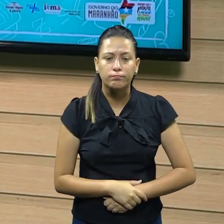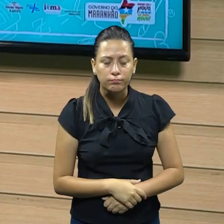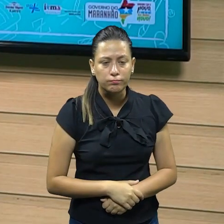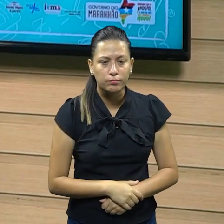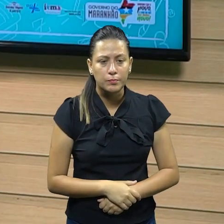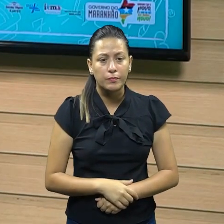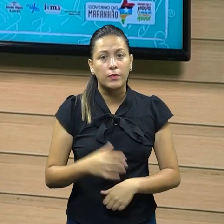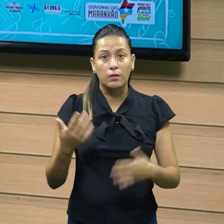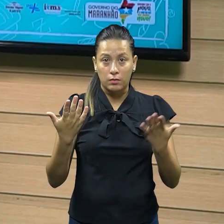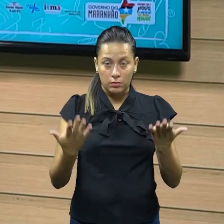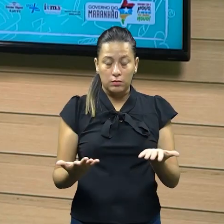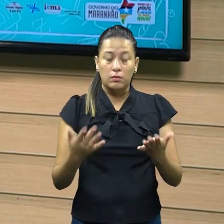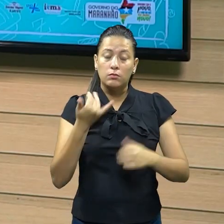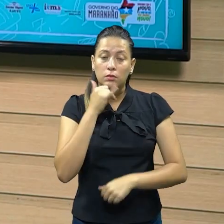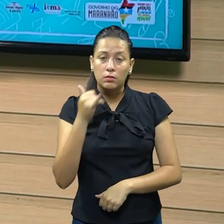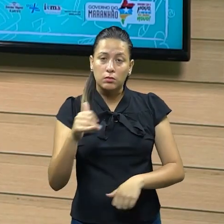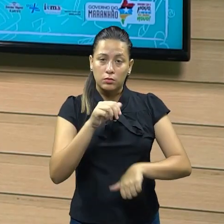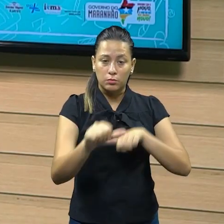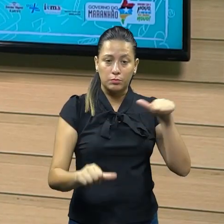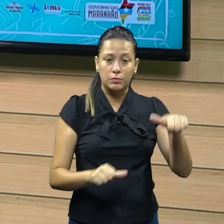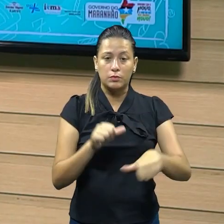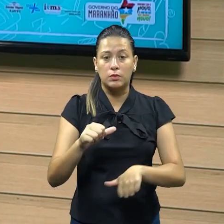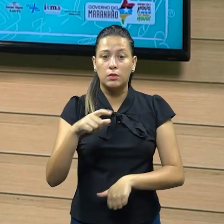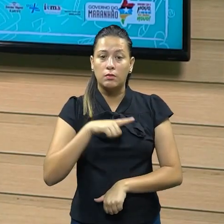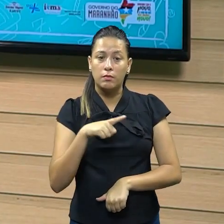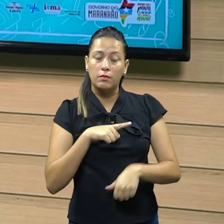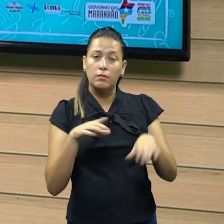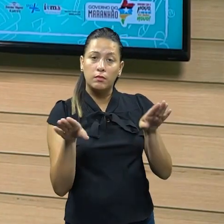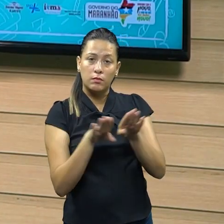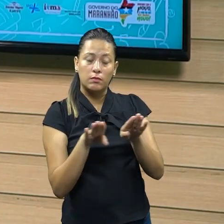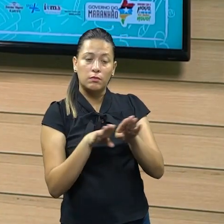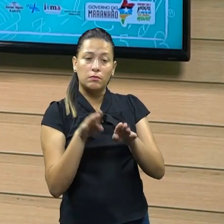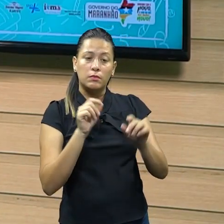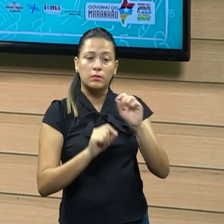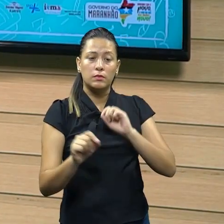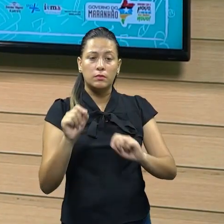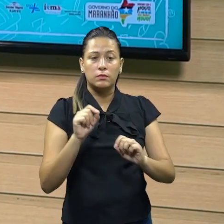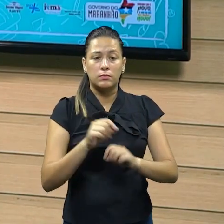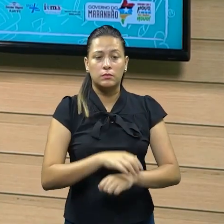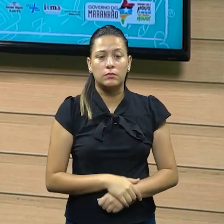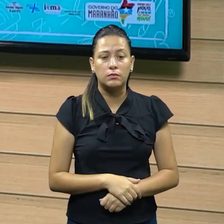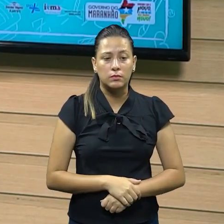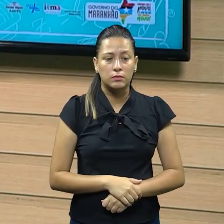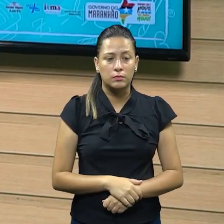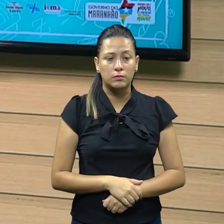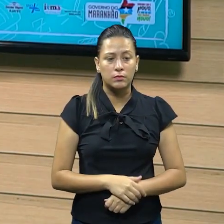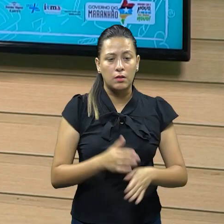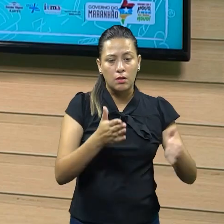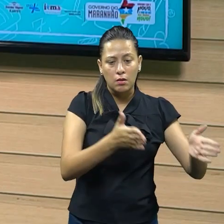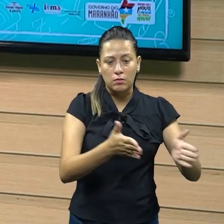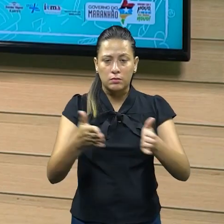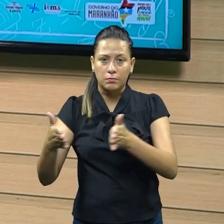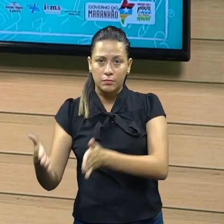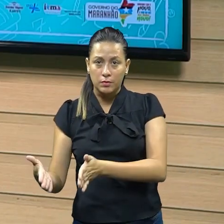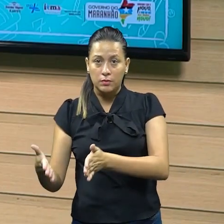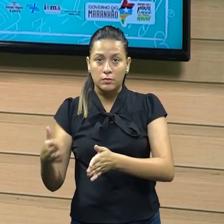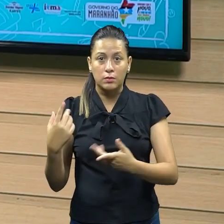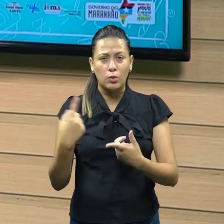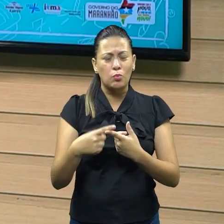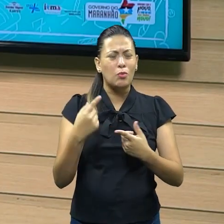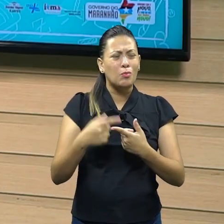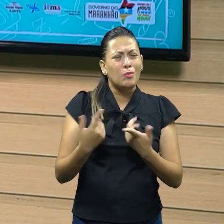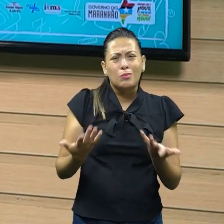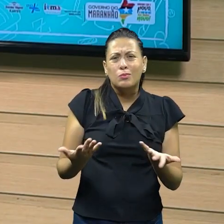essa conversão de energia, nós vamos ter também essa divisão, porque aquela quantidade